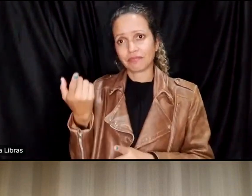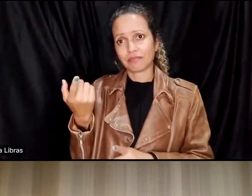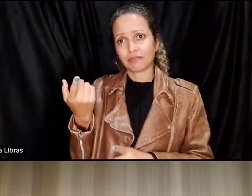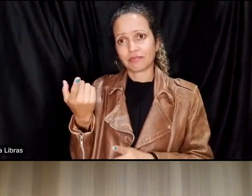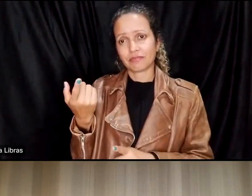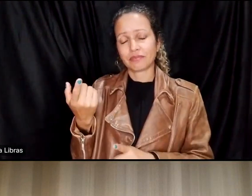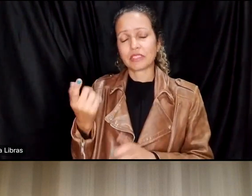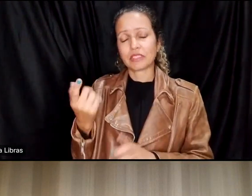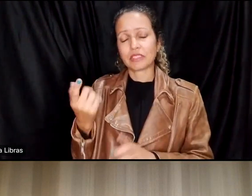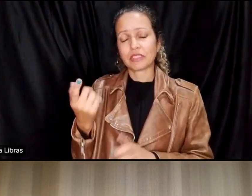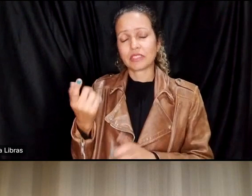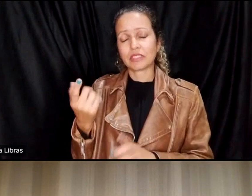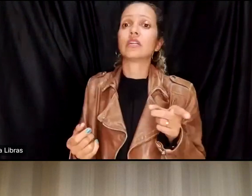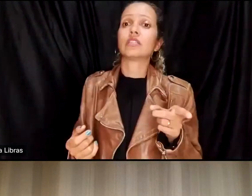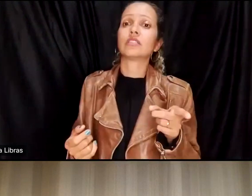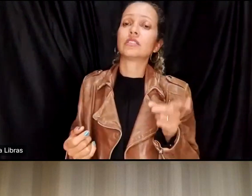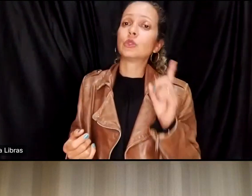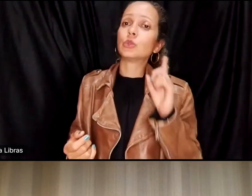Pais surdos.